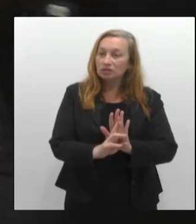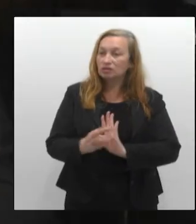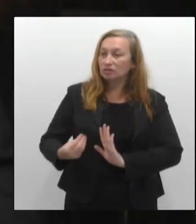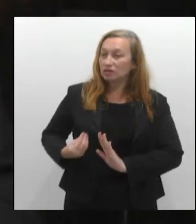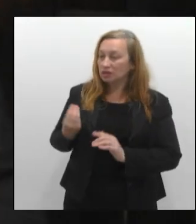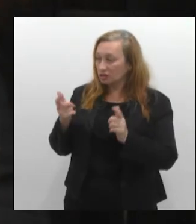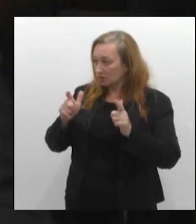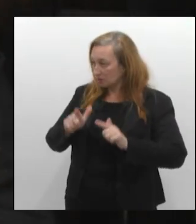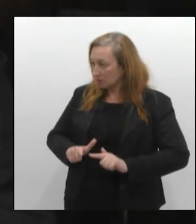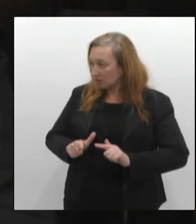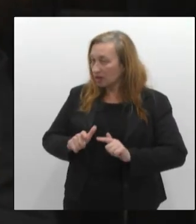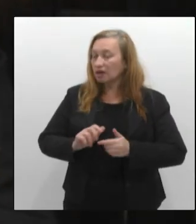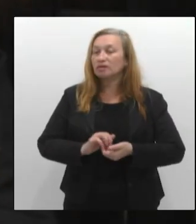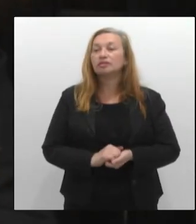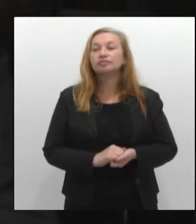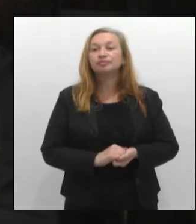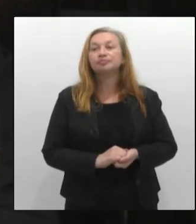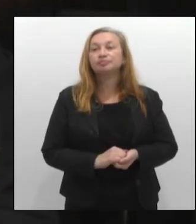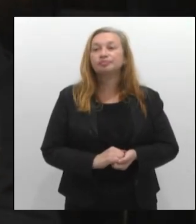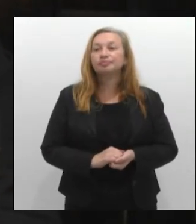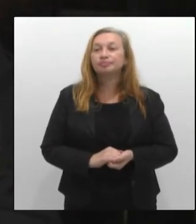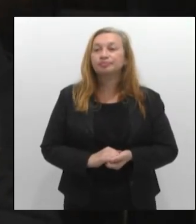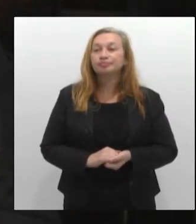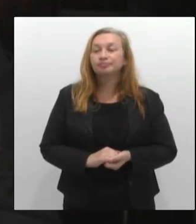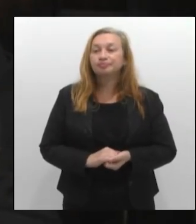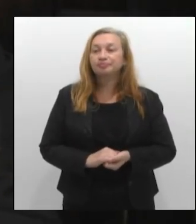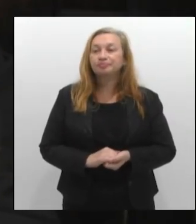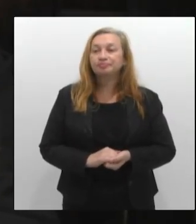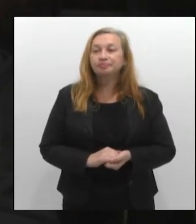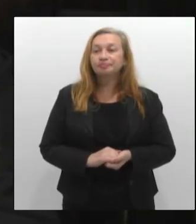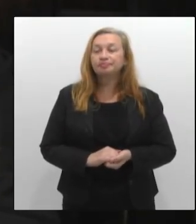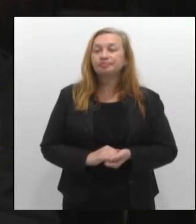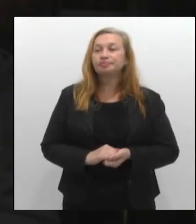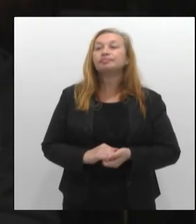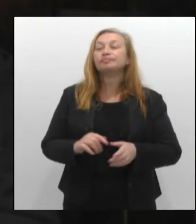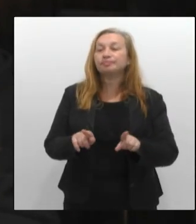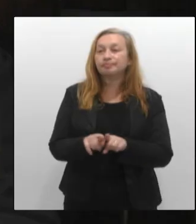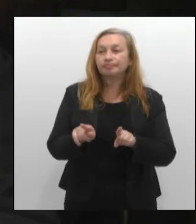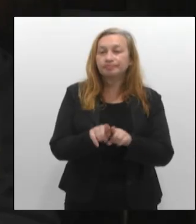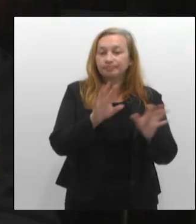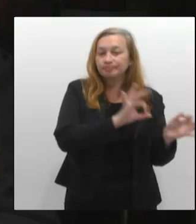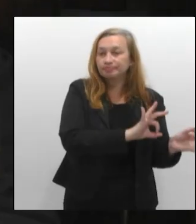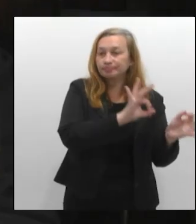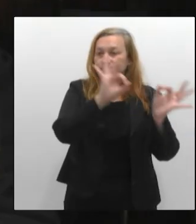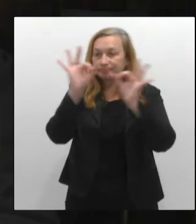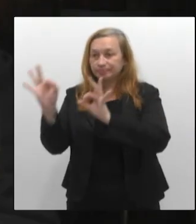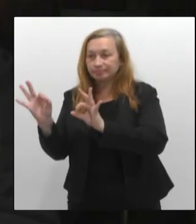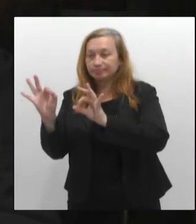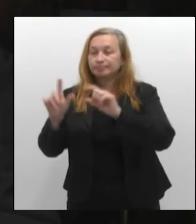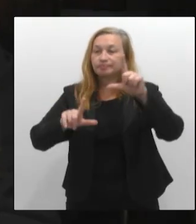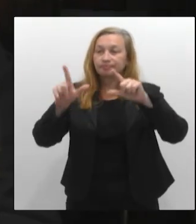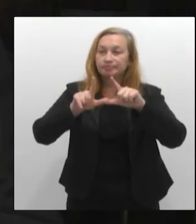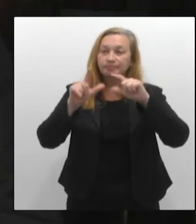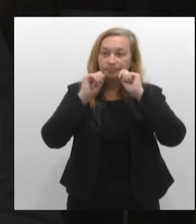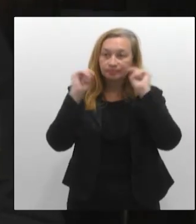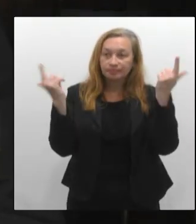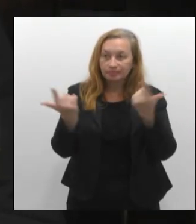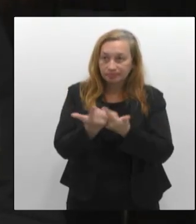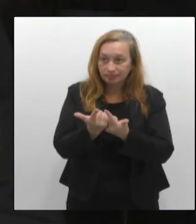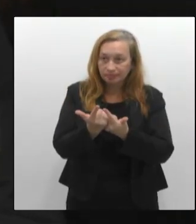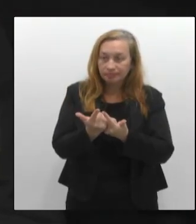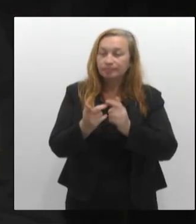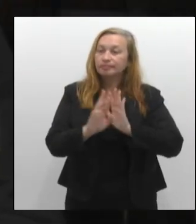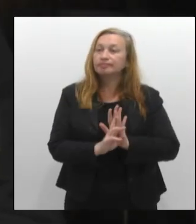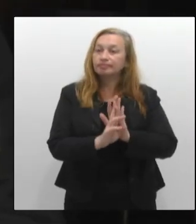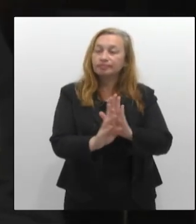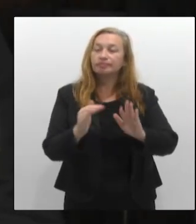presentes ou representados. O povo aqui, aqueles que nos vêm também pelos mídias da Alerj, né, que